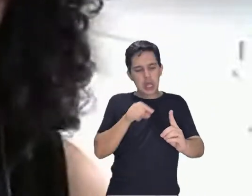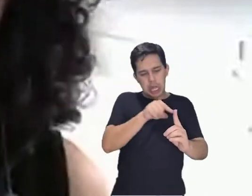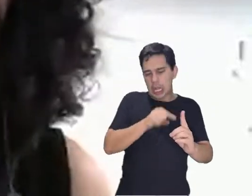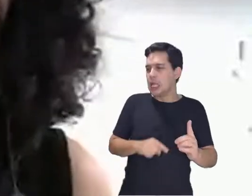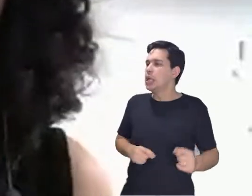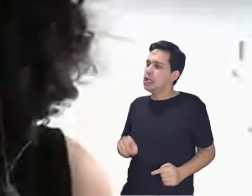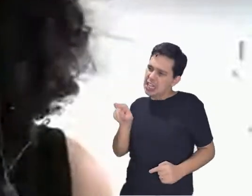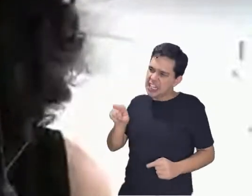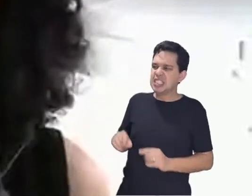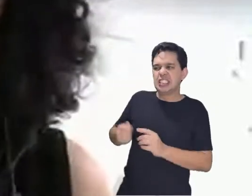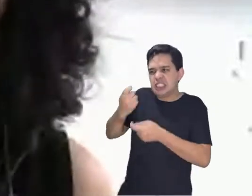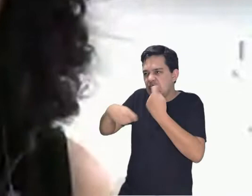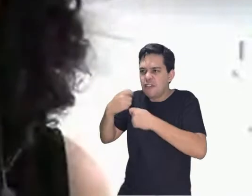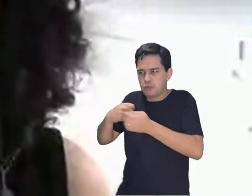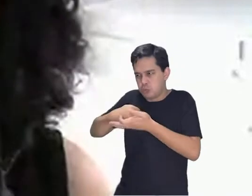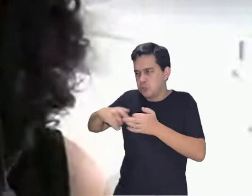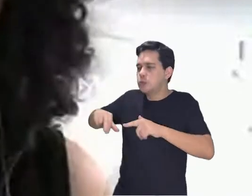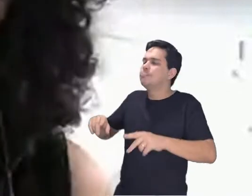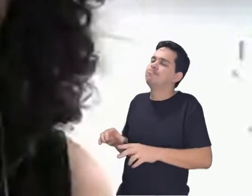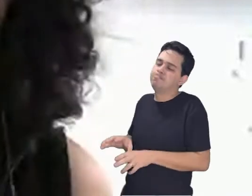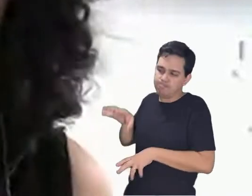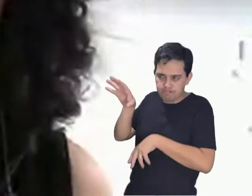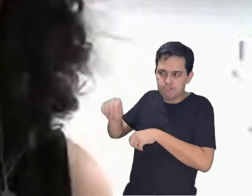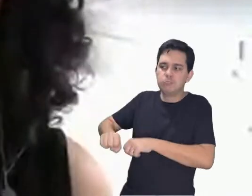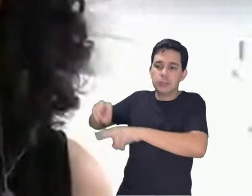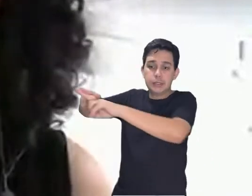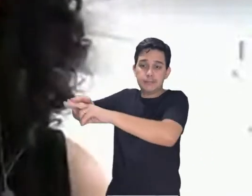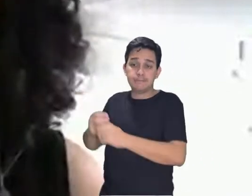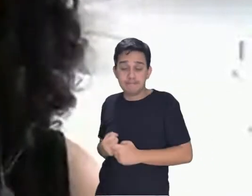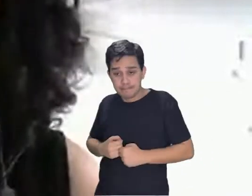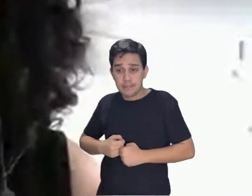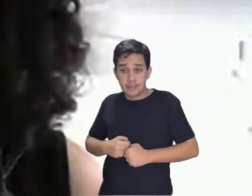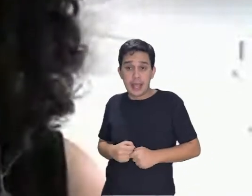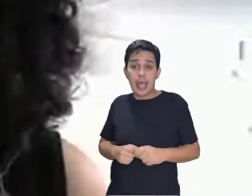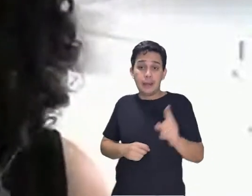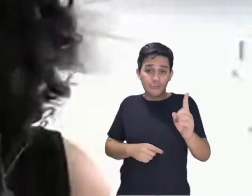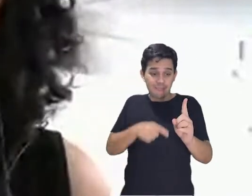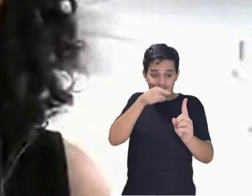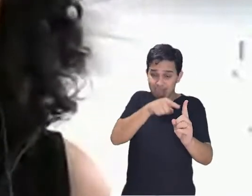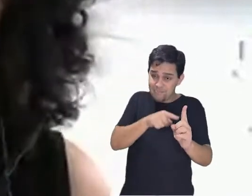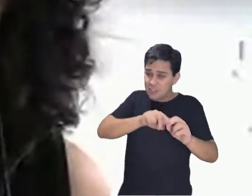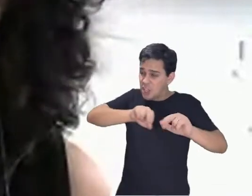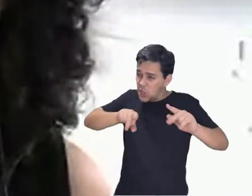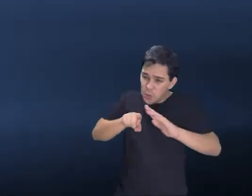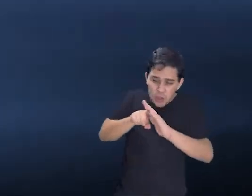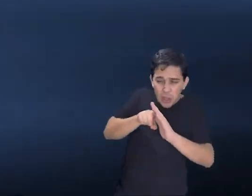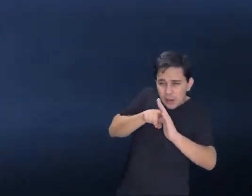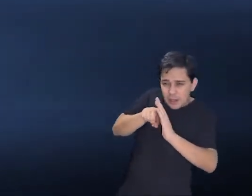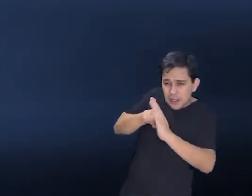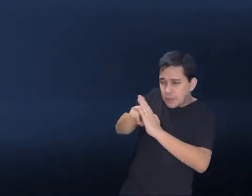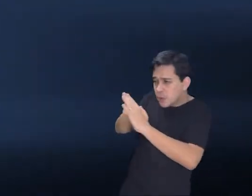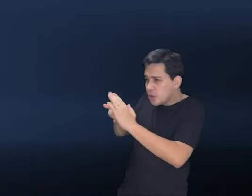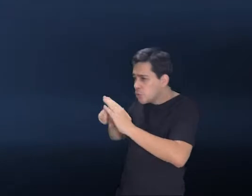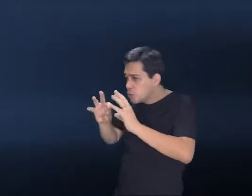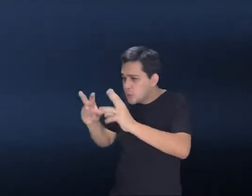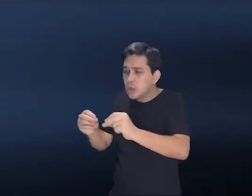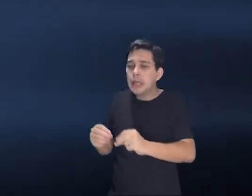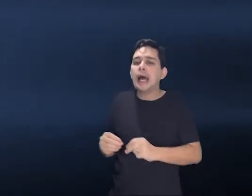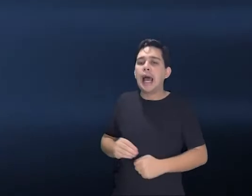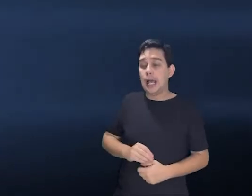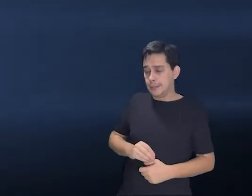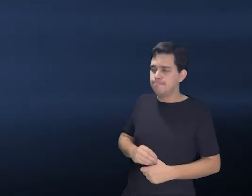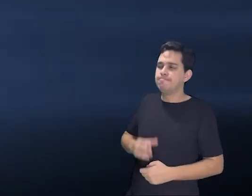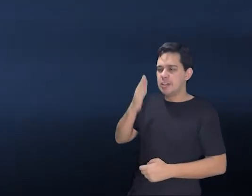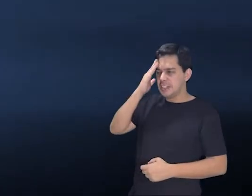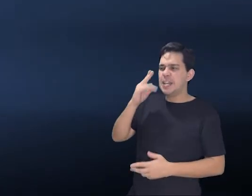atendimento médico, comprovando a materialidade desses ilícitos, e a partir daí o Ministério Público